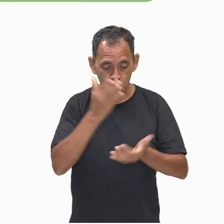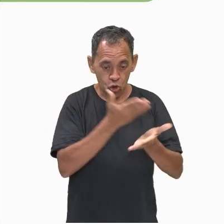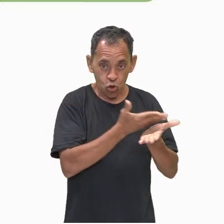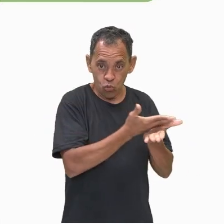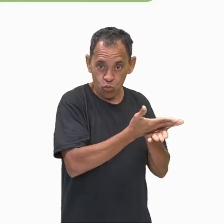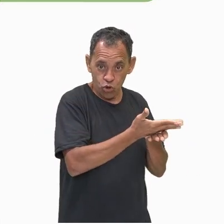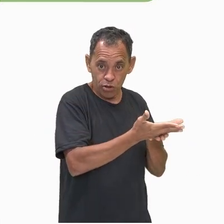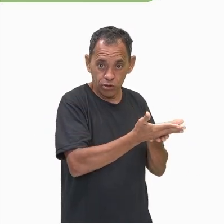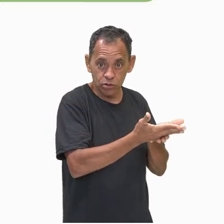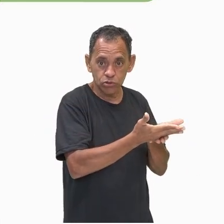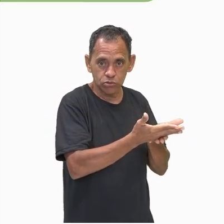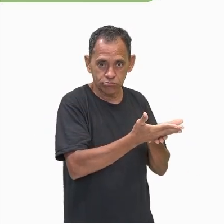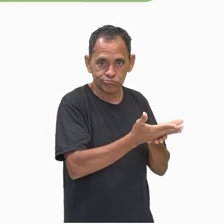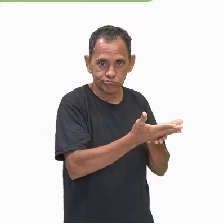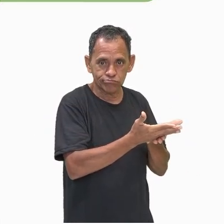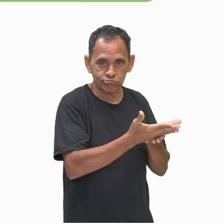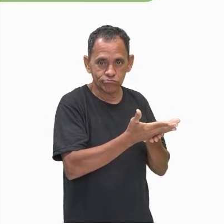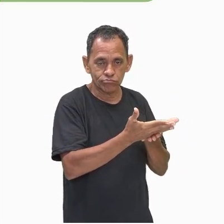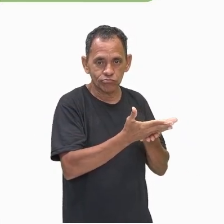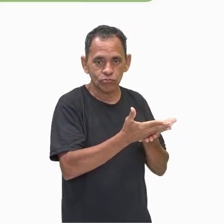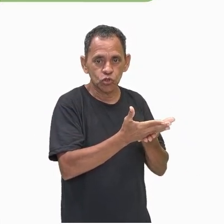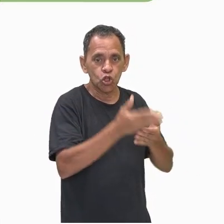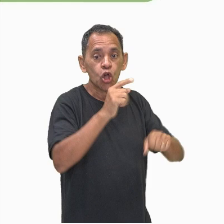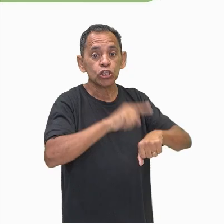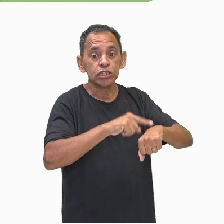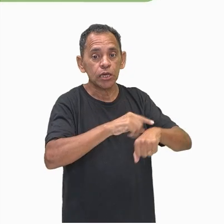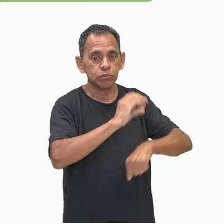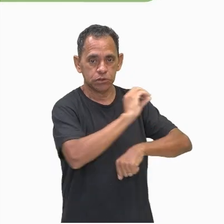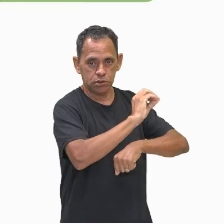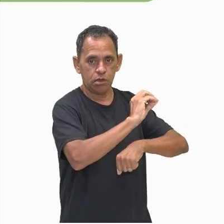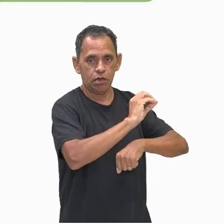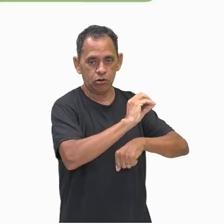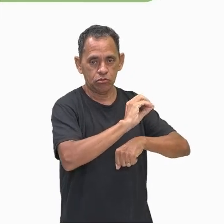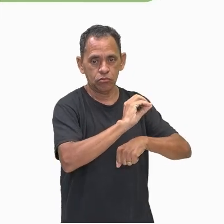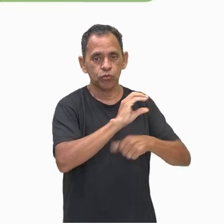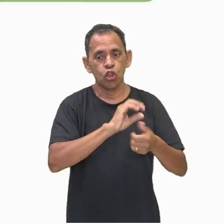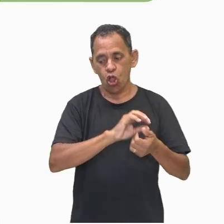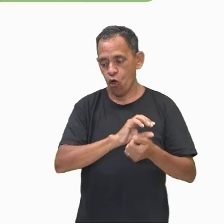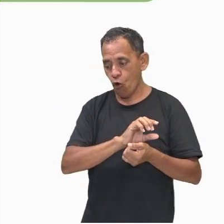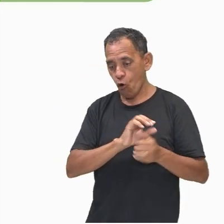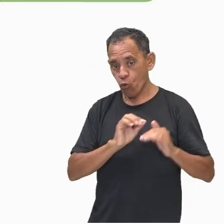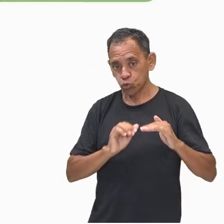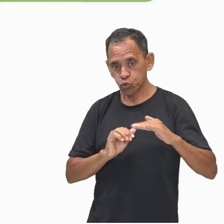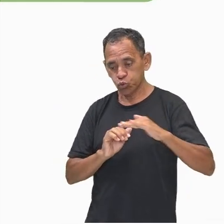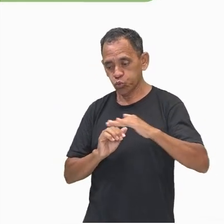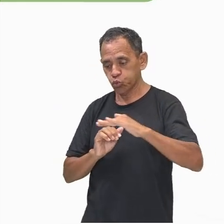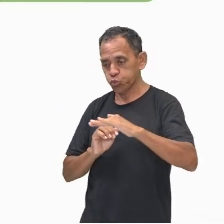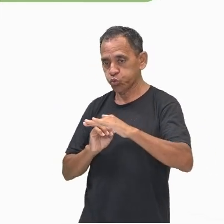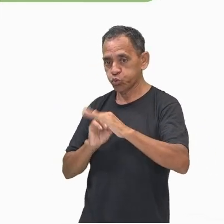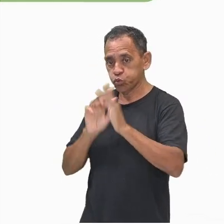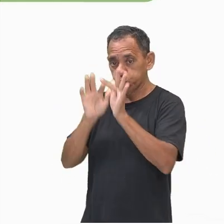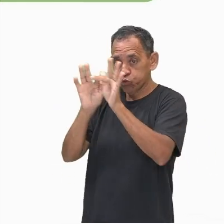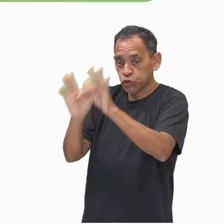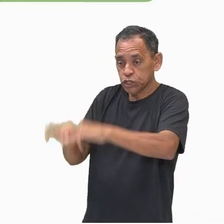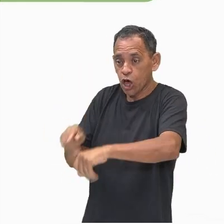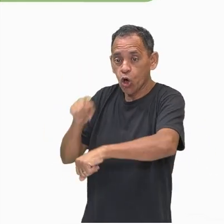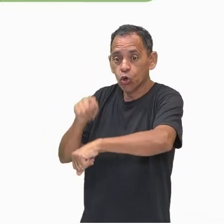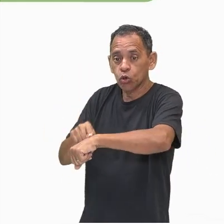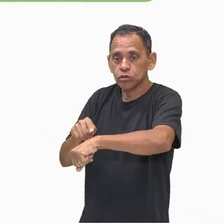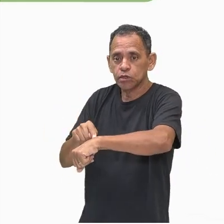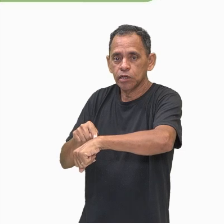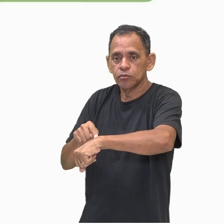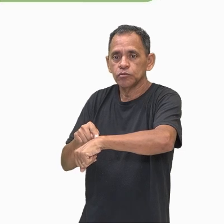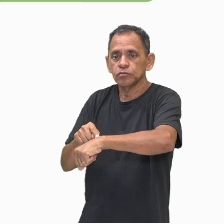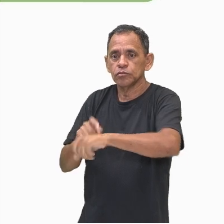a posição aonde o tempo é zero e a posição final né que seria a posição quando o tempo é zero dessa